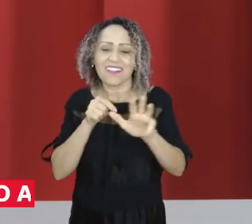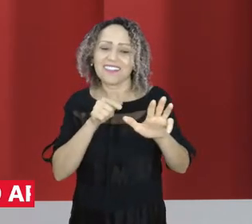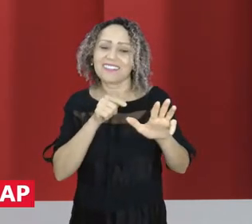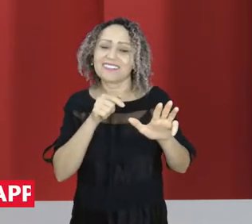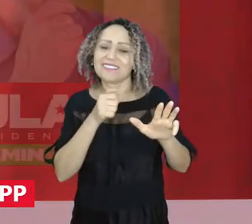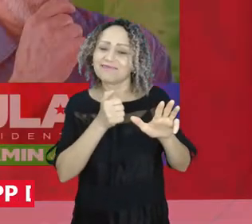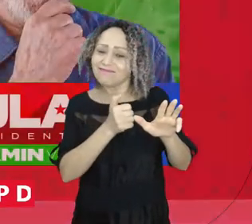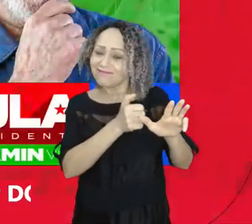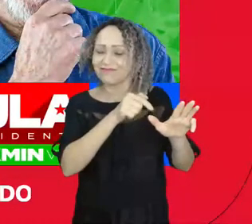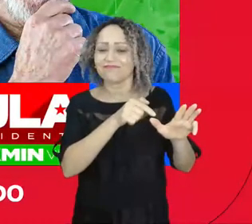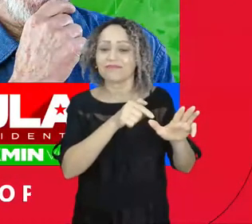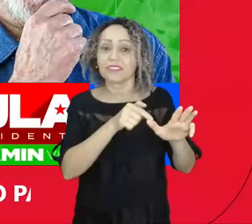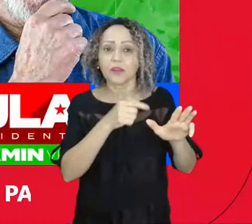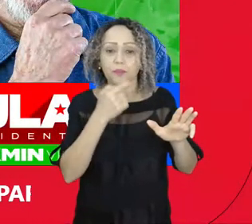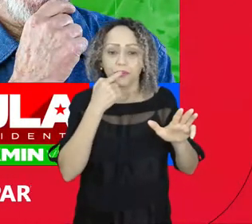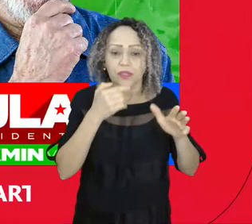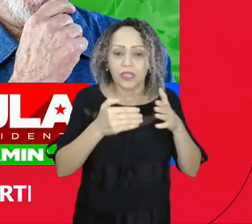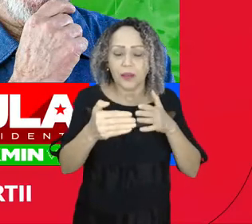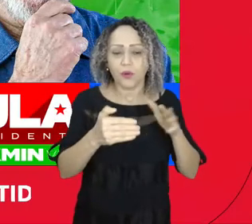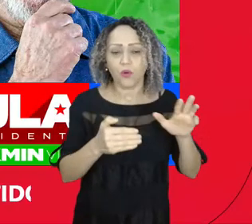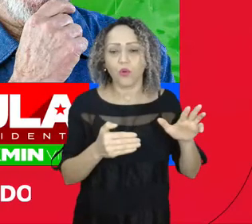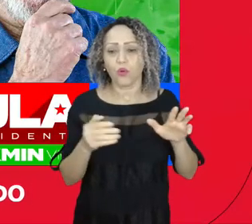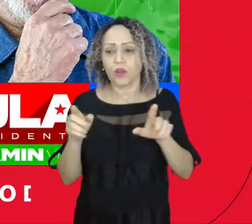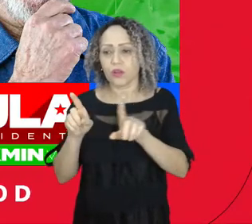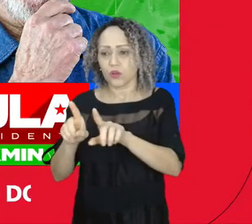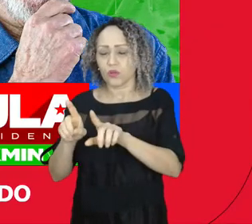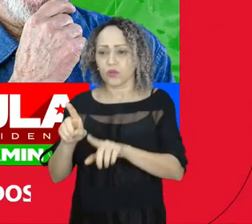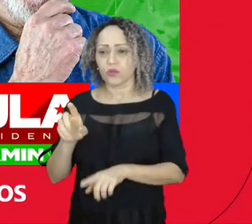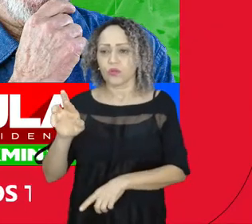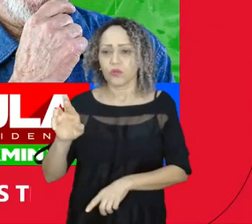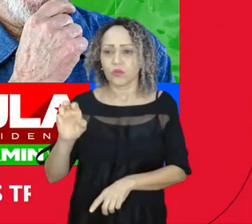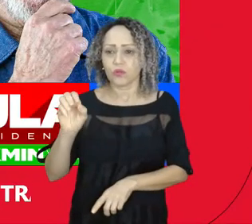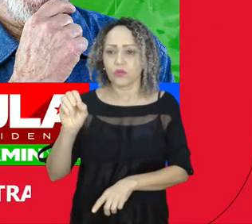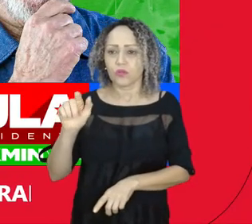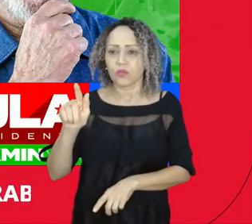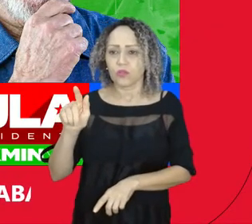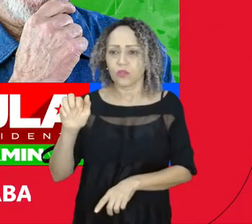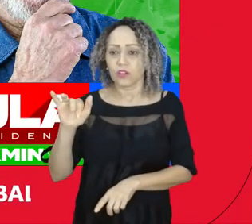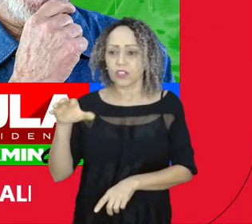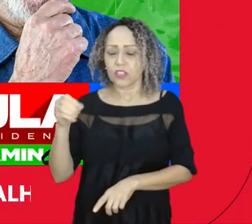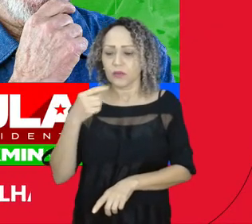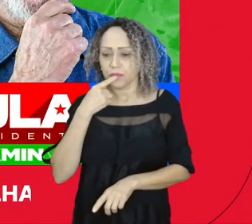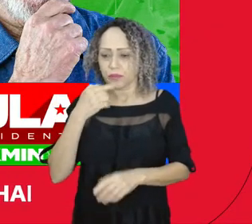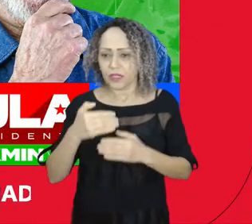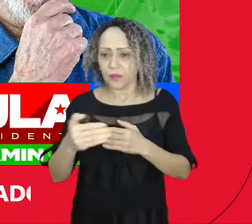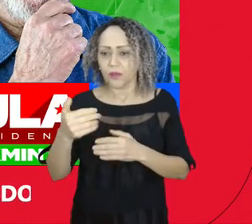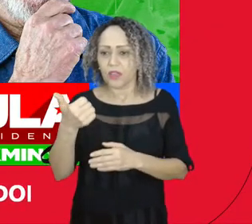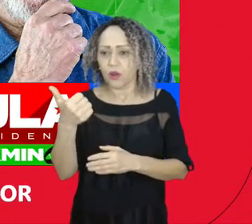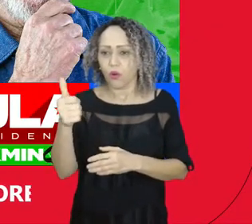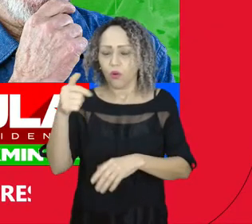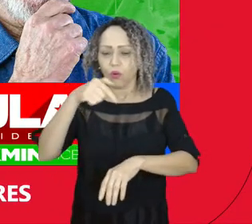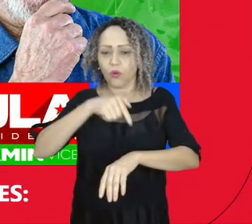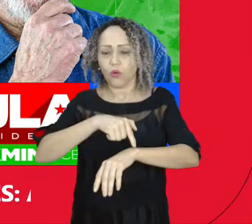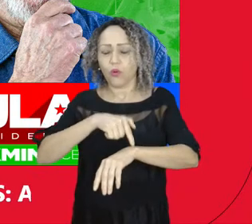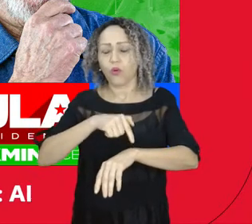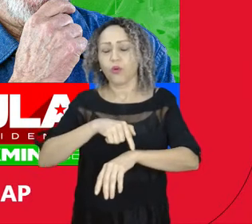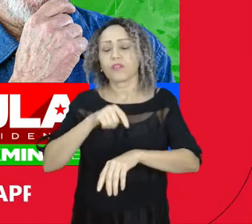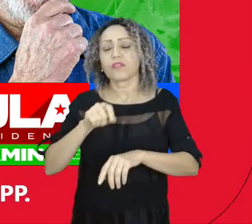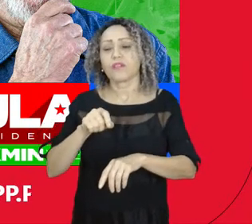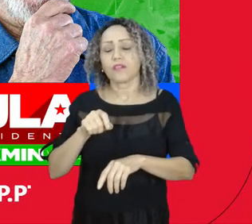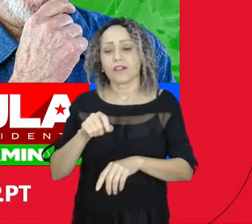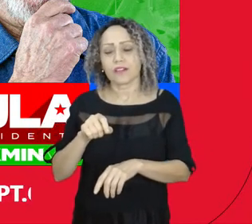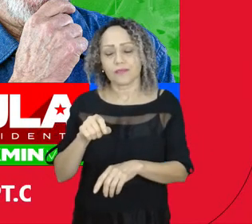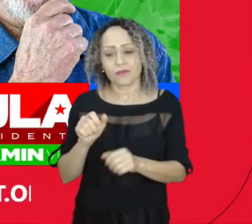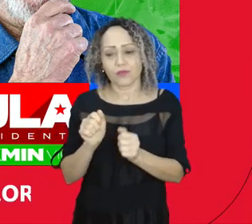Rogério Carvalho de caminhada em Aracaju. Daqui a pouquinho, às 11 da manhã, a gente conversou com o senador Rogério Carvalho